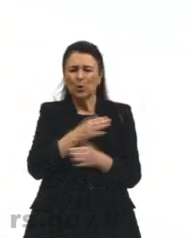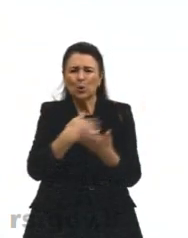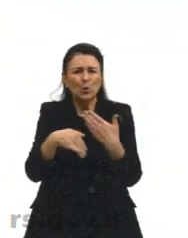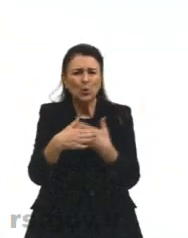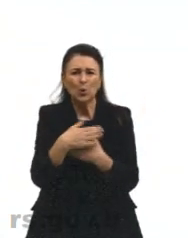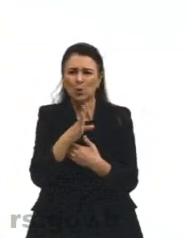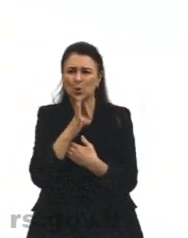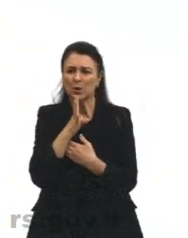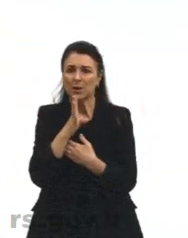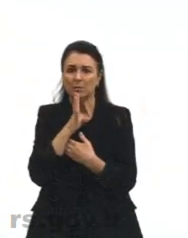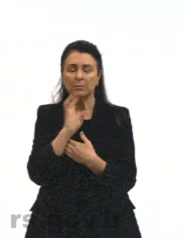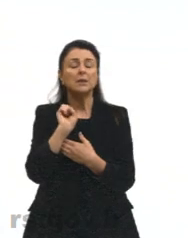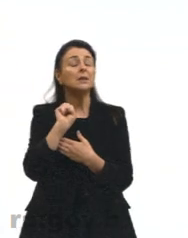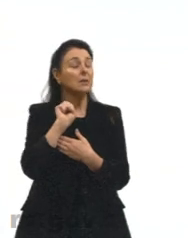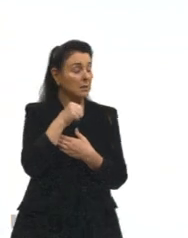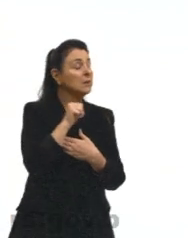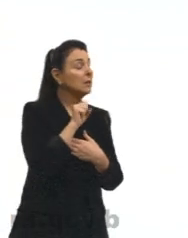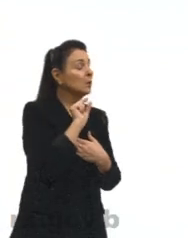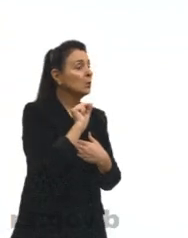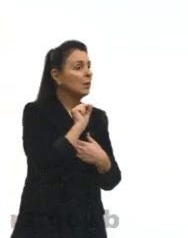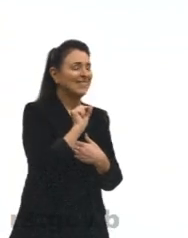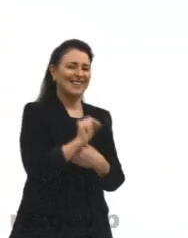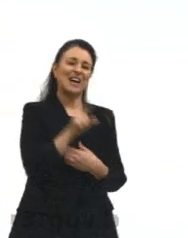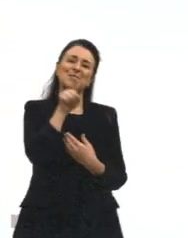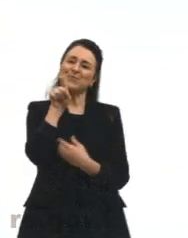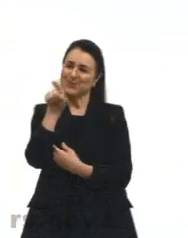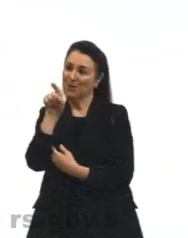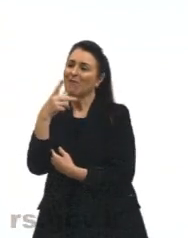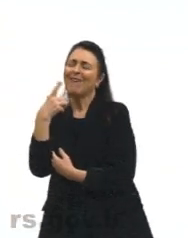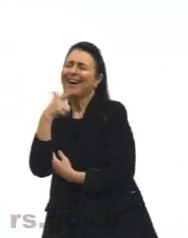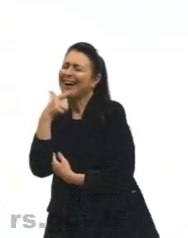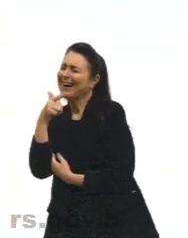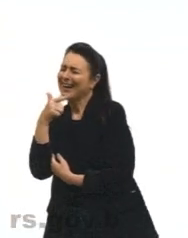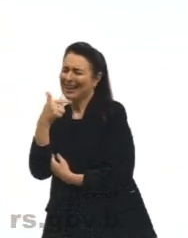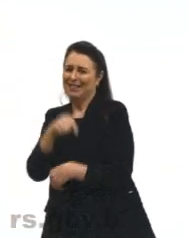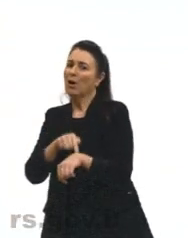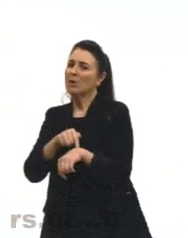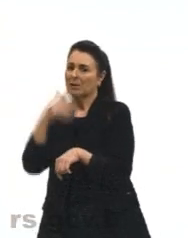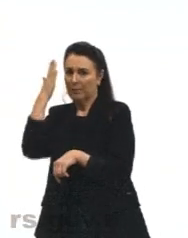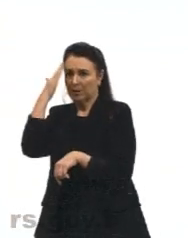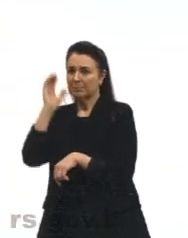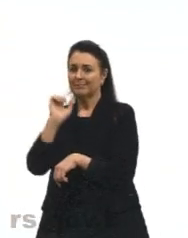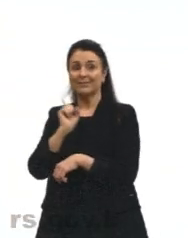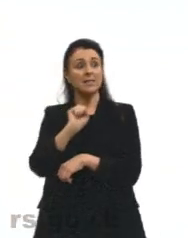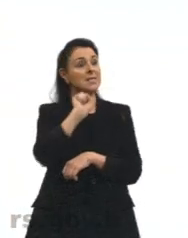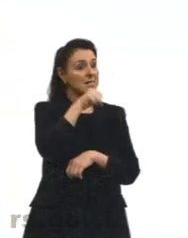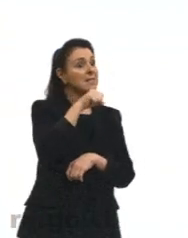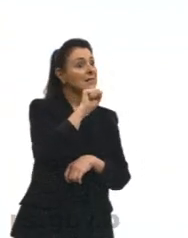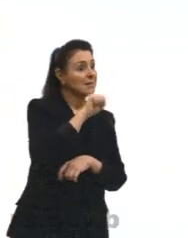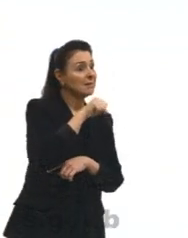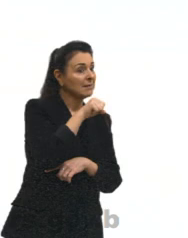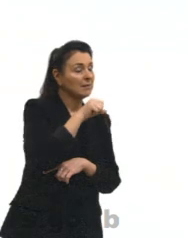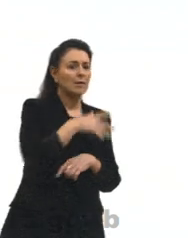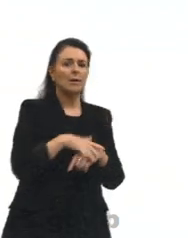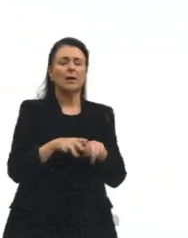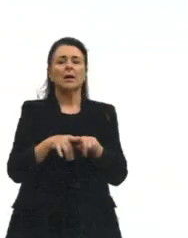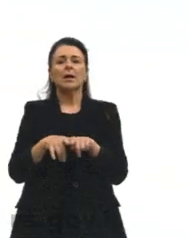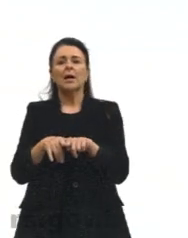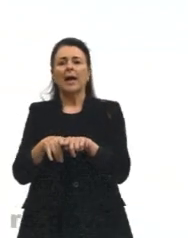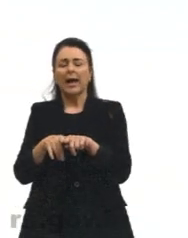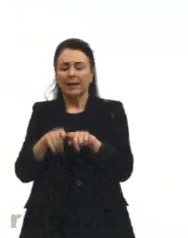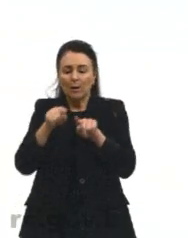Sim senhor o senhor vai dar risada quando souber sim senhor olha é